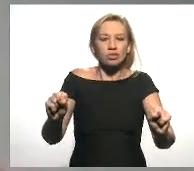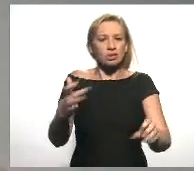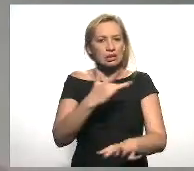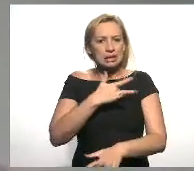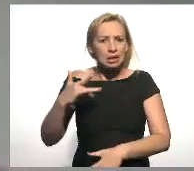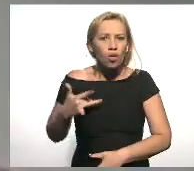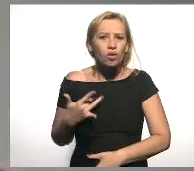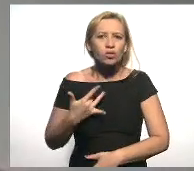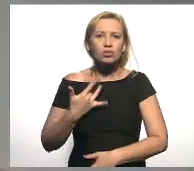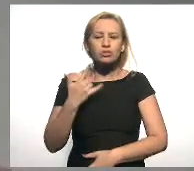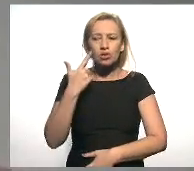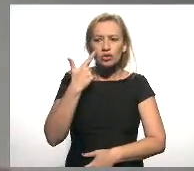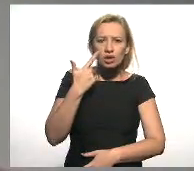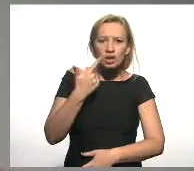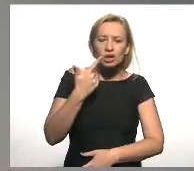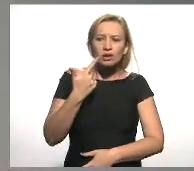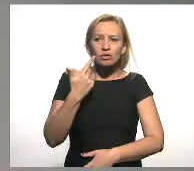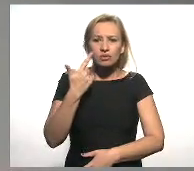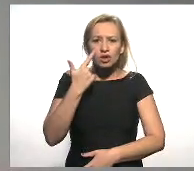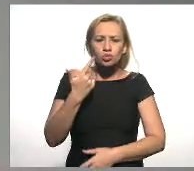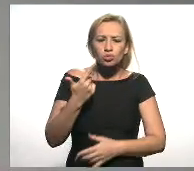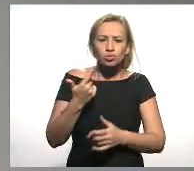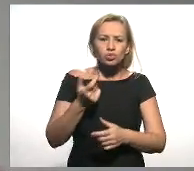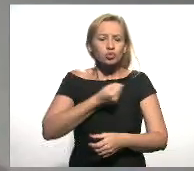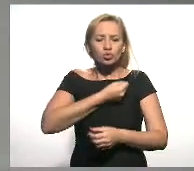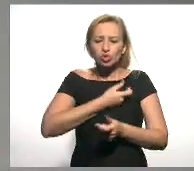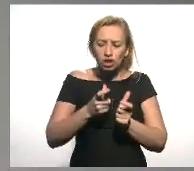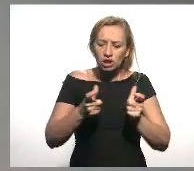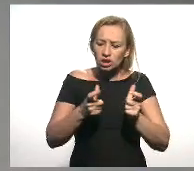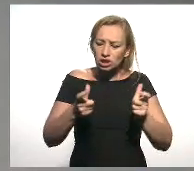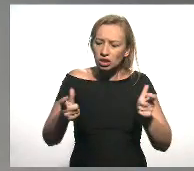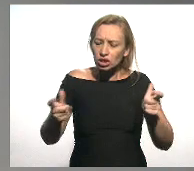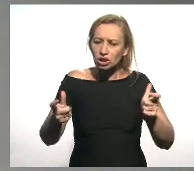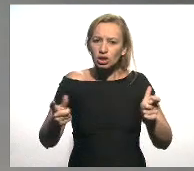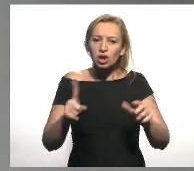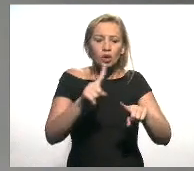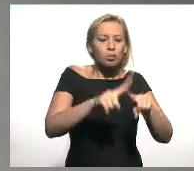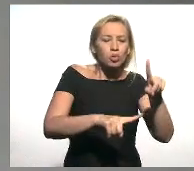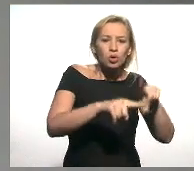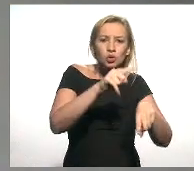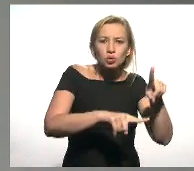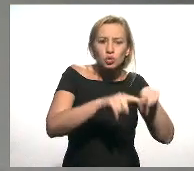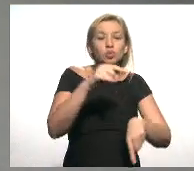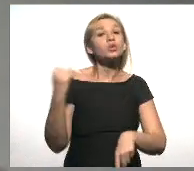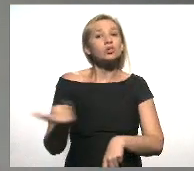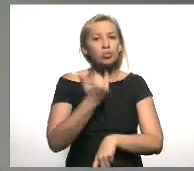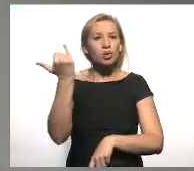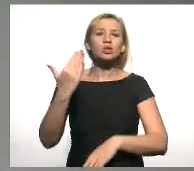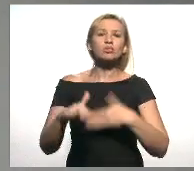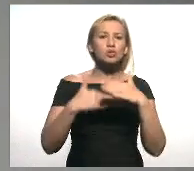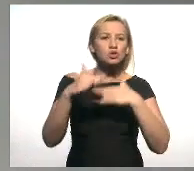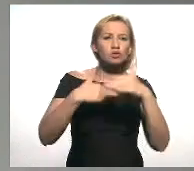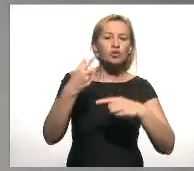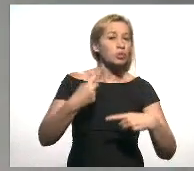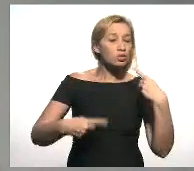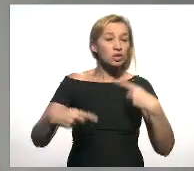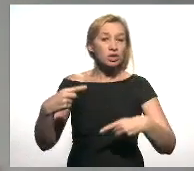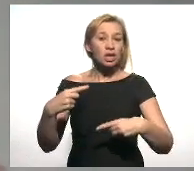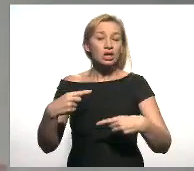foram encontrando gargalos cada vez maiores na aquisição de equipamentos necessários para o desenvolvimento das políticas